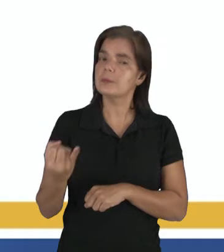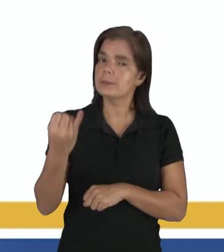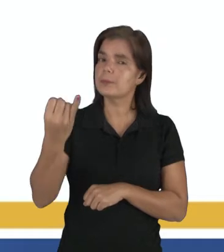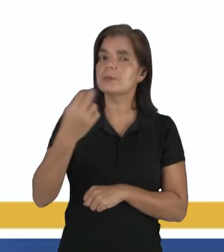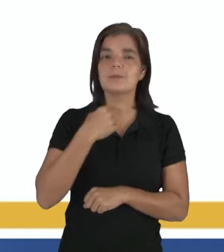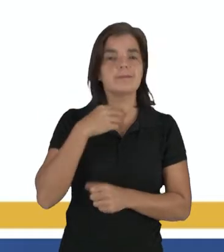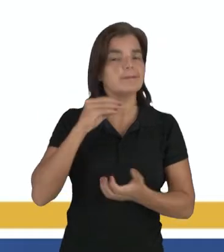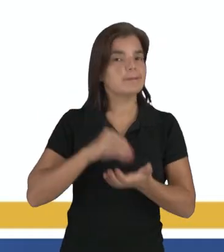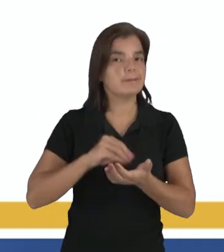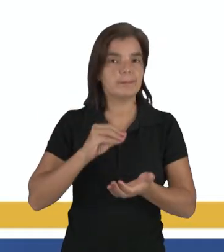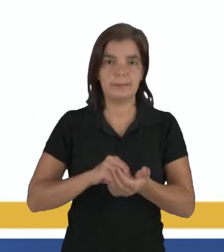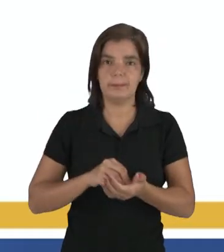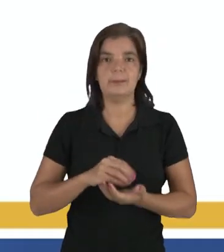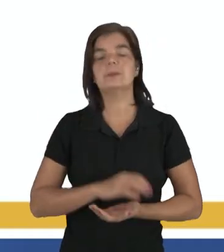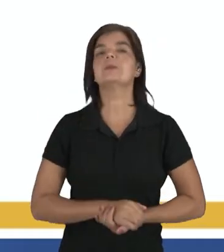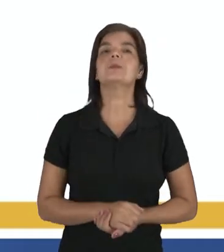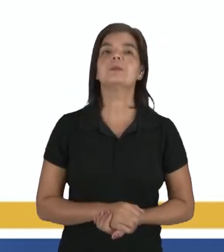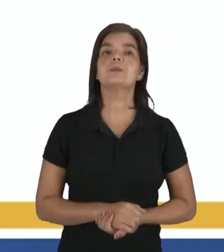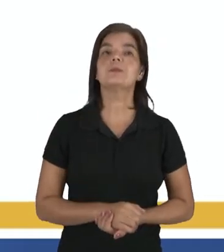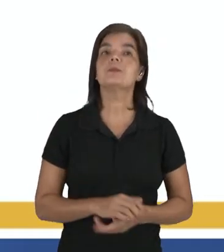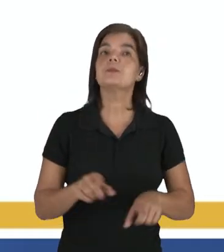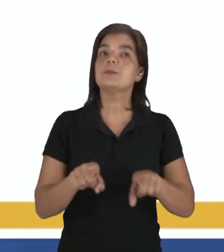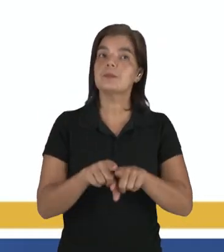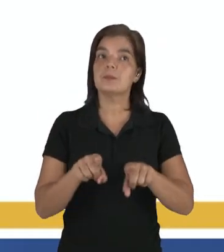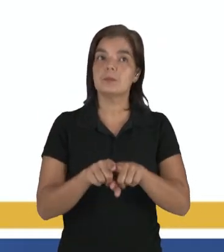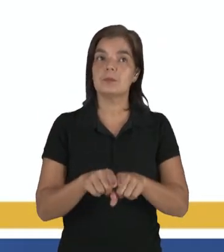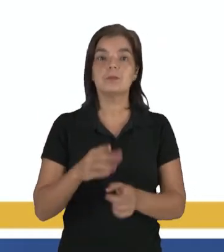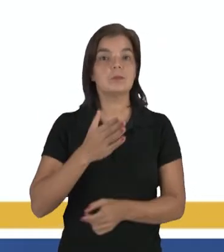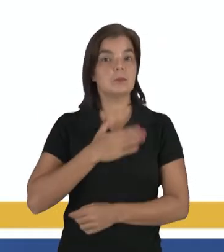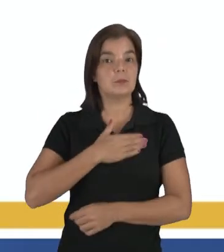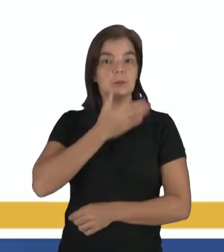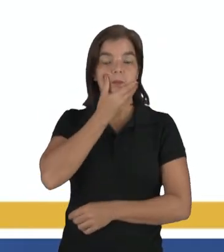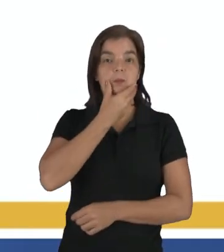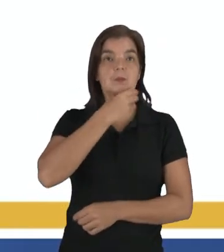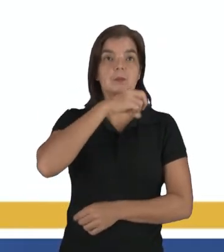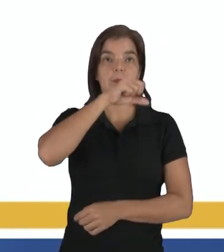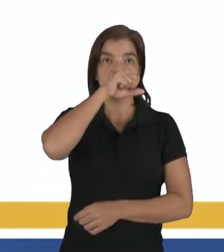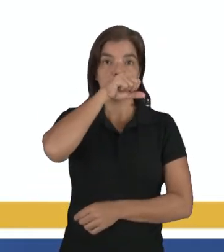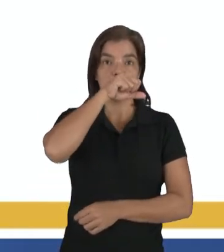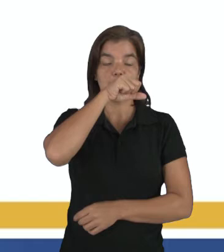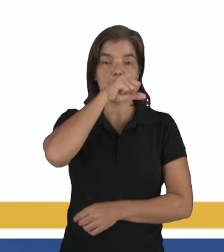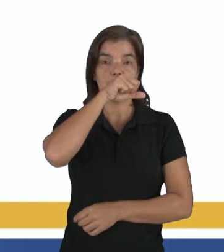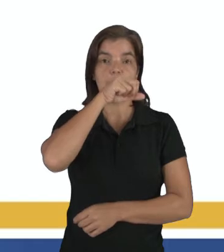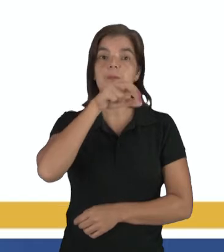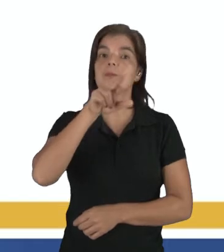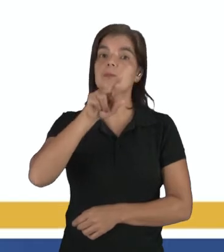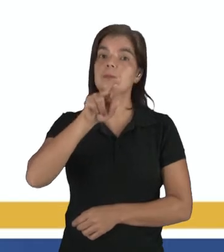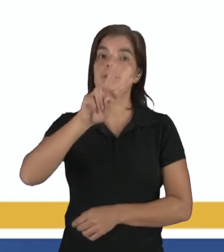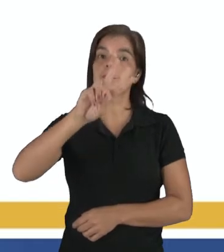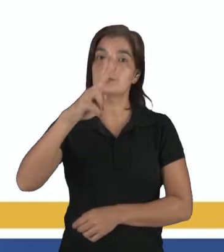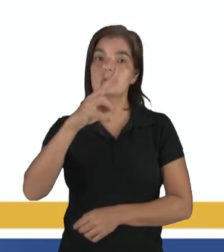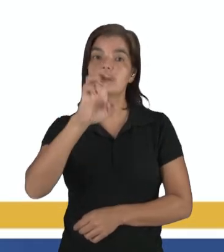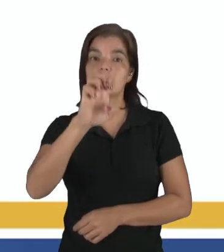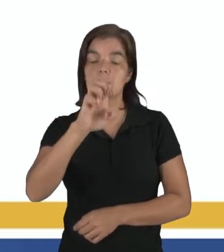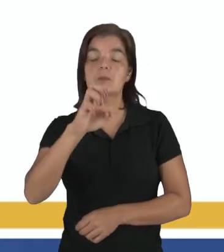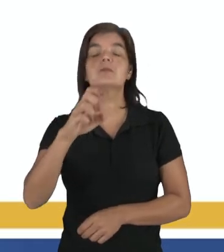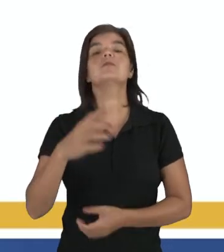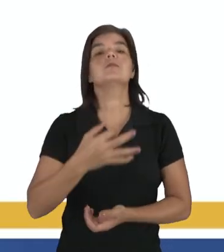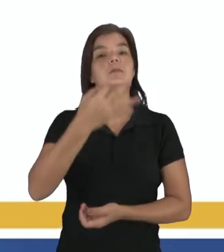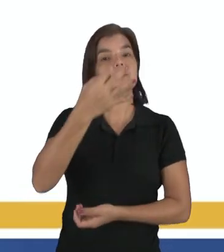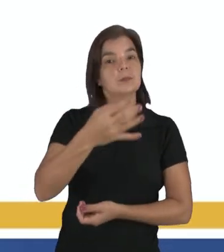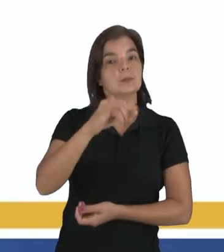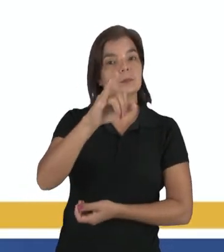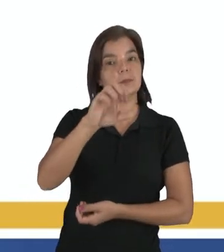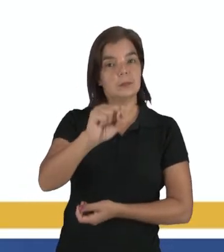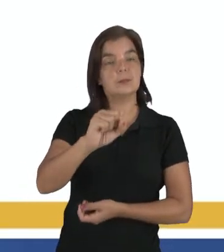pode faltar. Como eu estou falando de my father, que é o meu pai, é he, é terceira pessoa, a conjugação correta do verbo to be